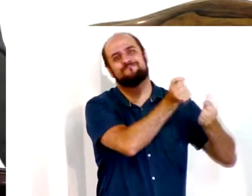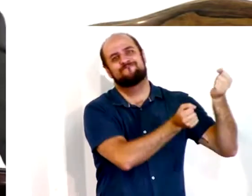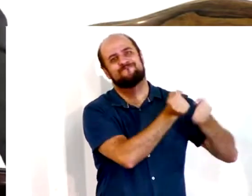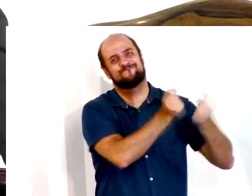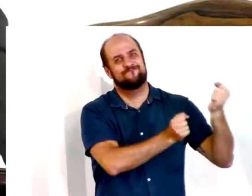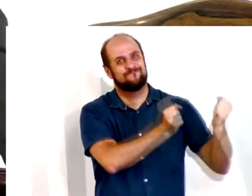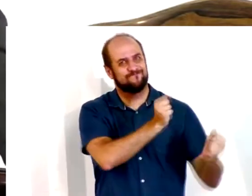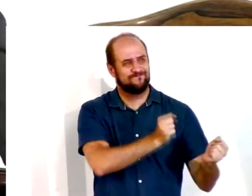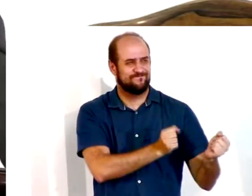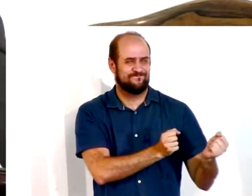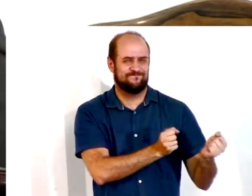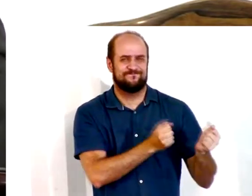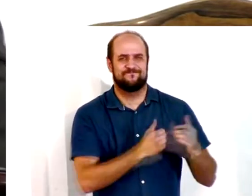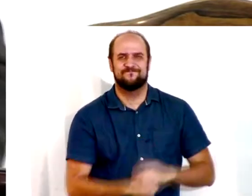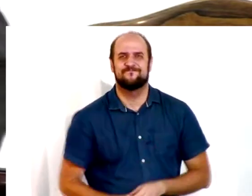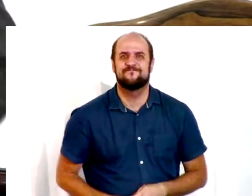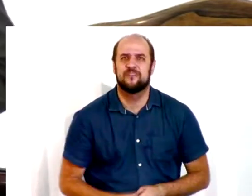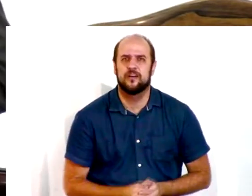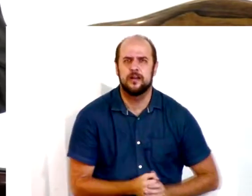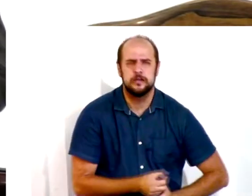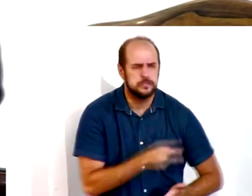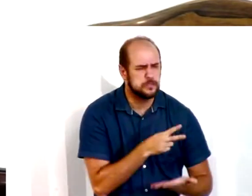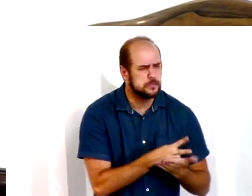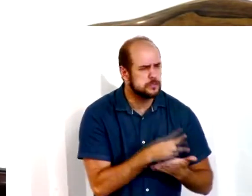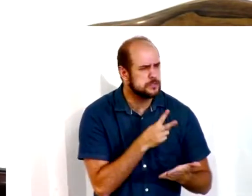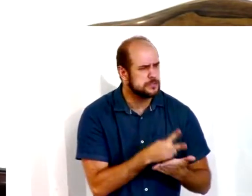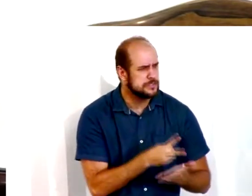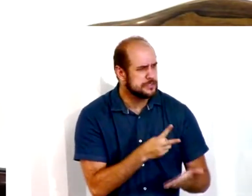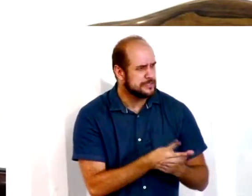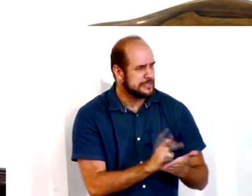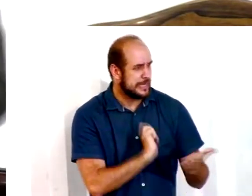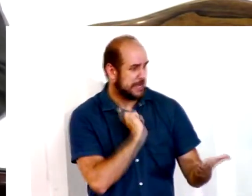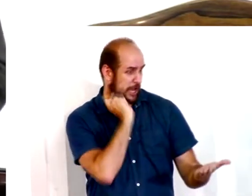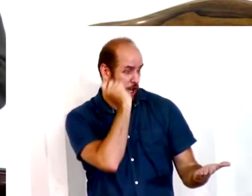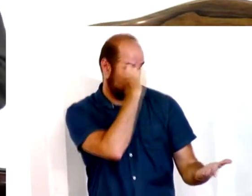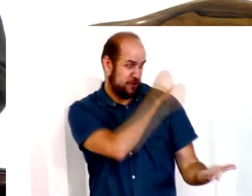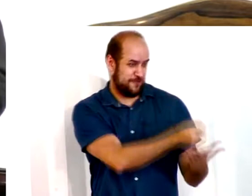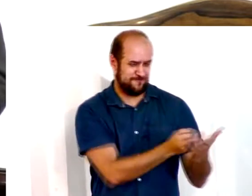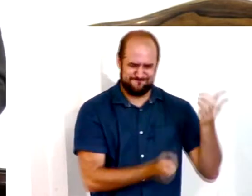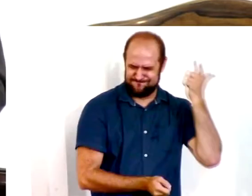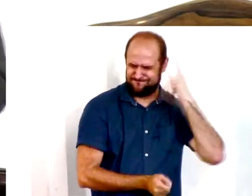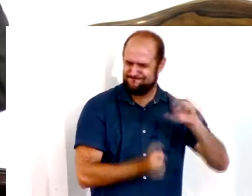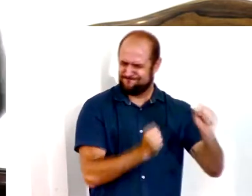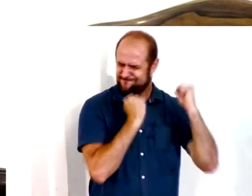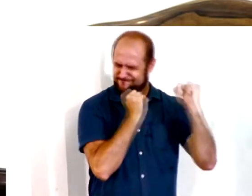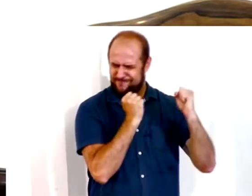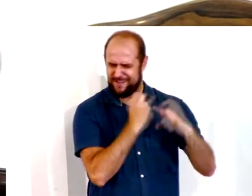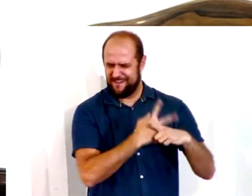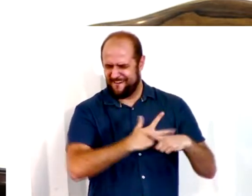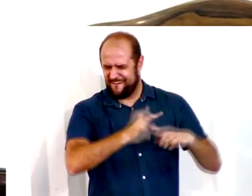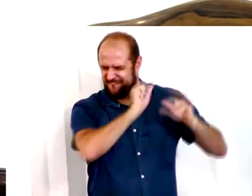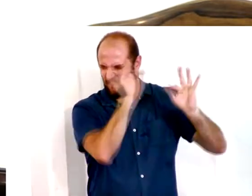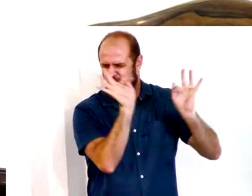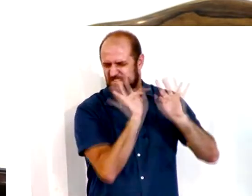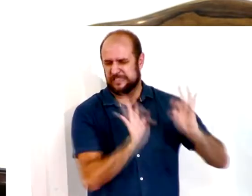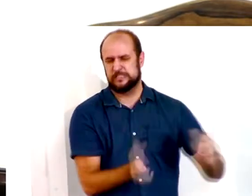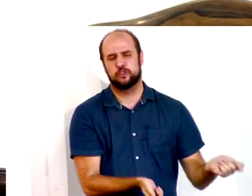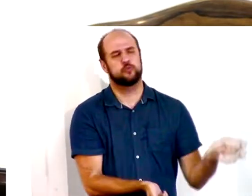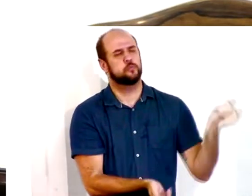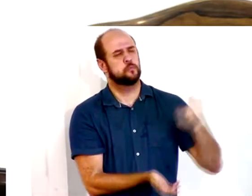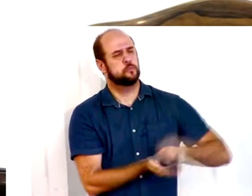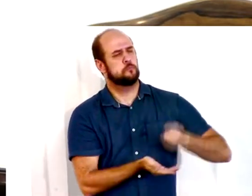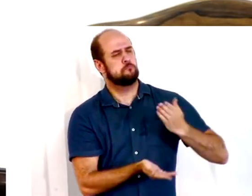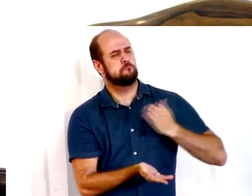desejou. E você fica naquela alegria quando você conquista, não é mesmo? Comprei o meu